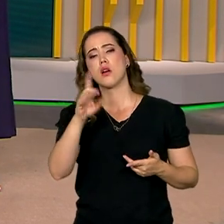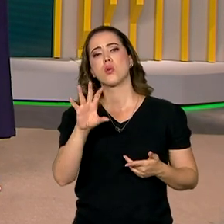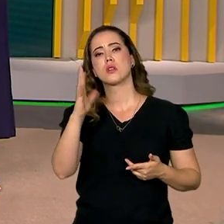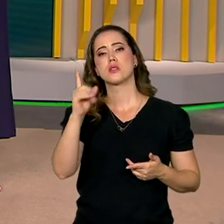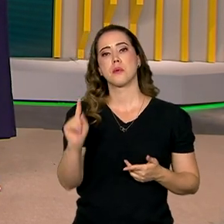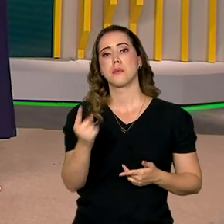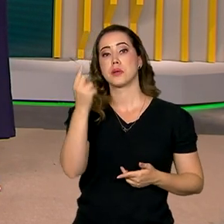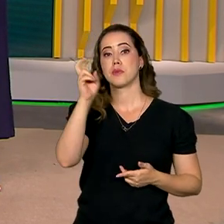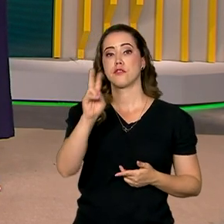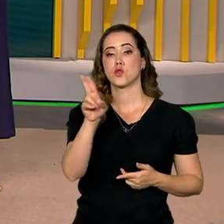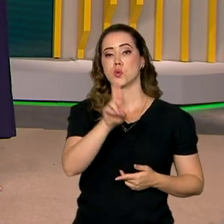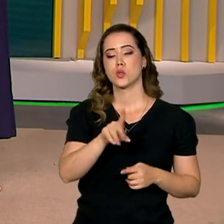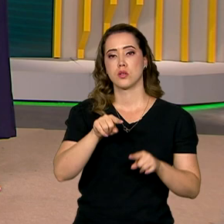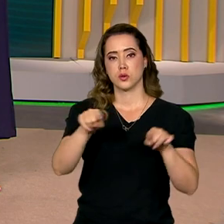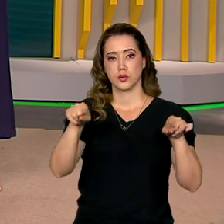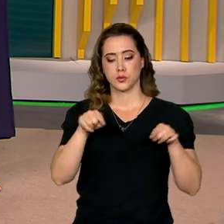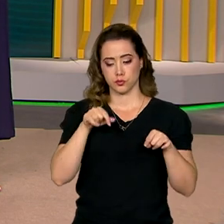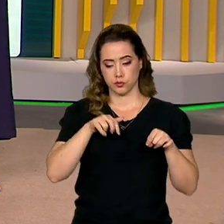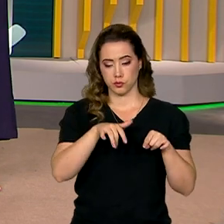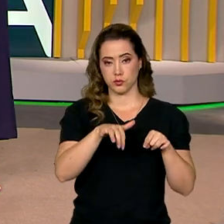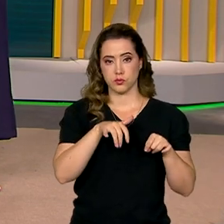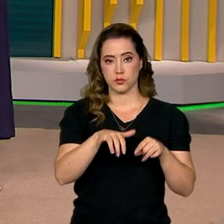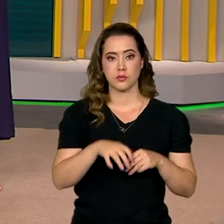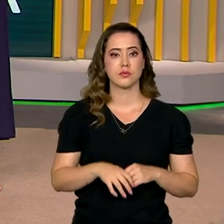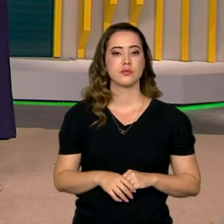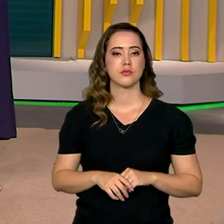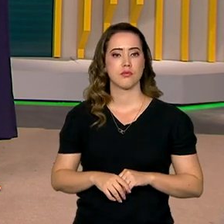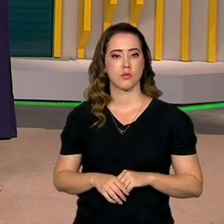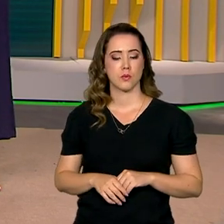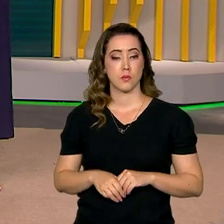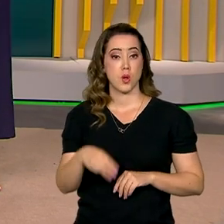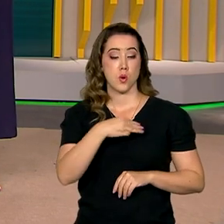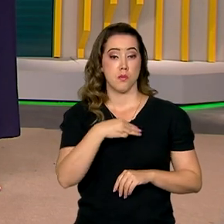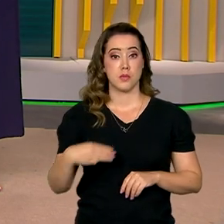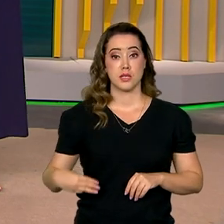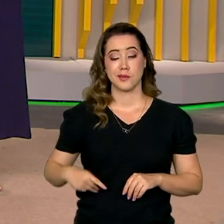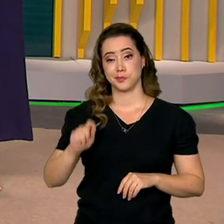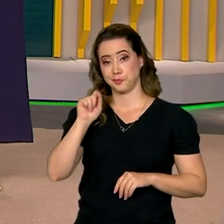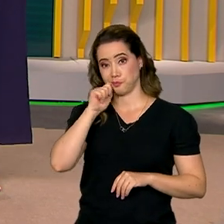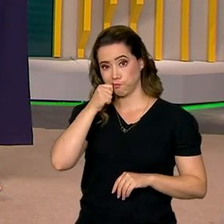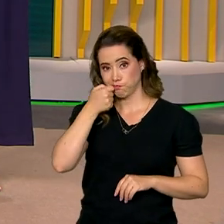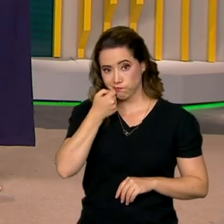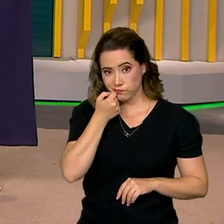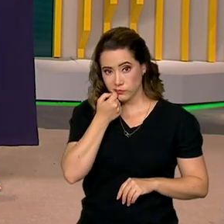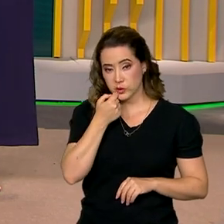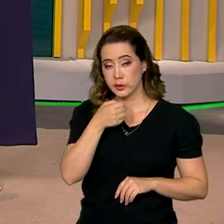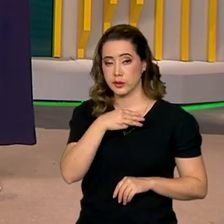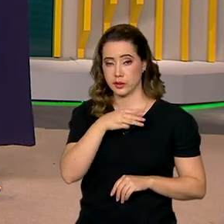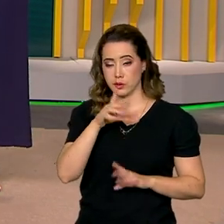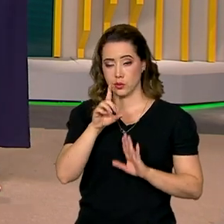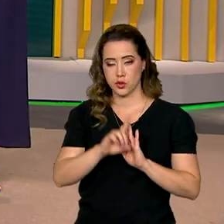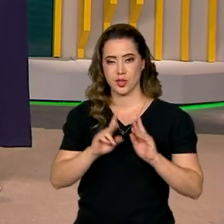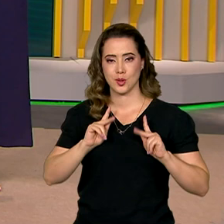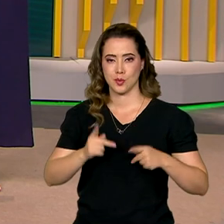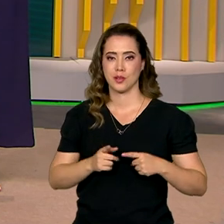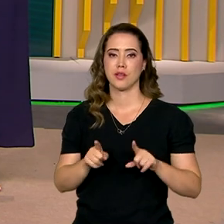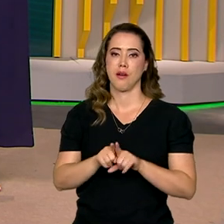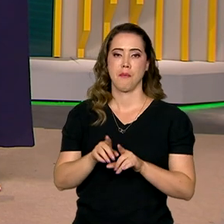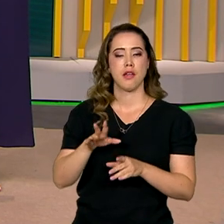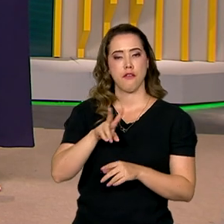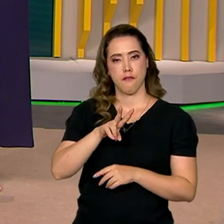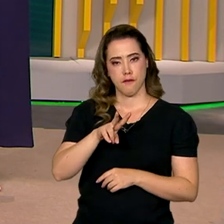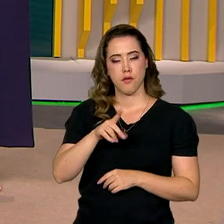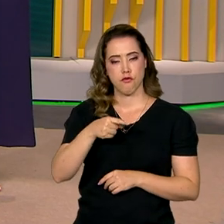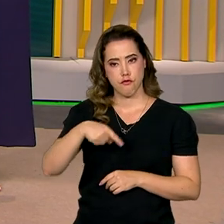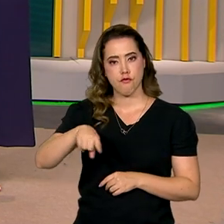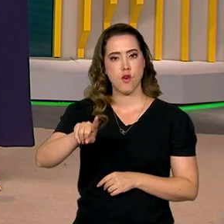feita pela primeira vez por meio de urnas eletrônicas. O ministro dos Direitos Humanos e da Cidadania também exerceu o direito de